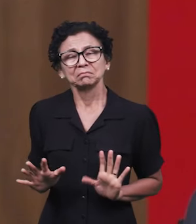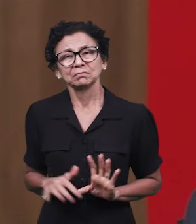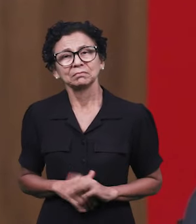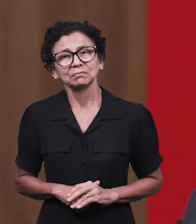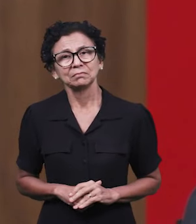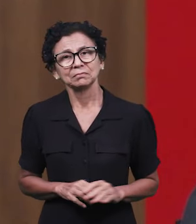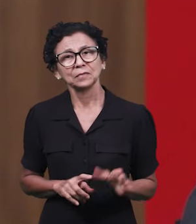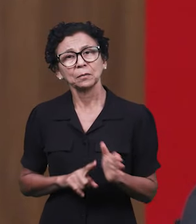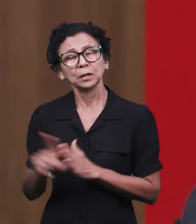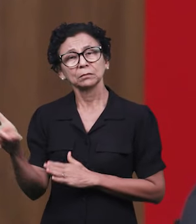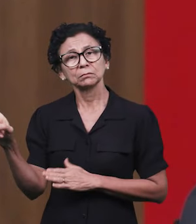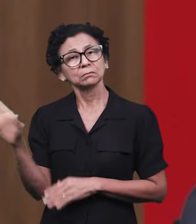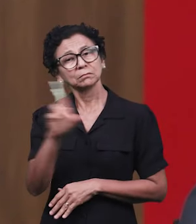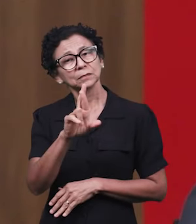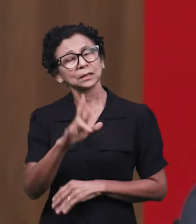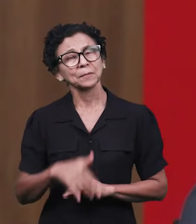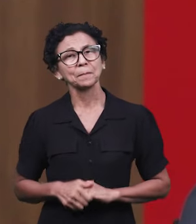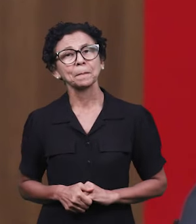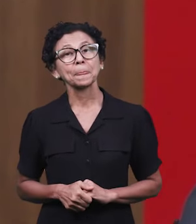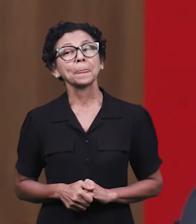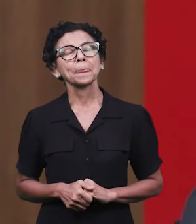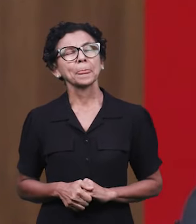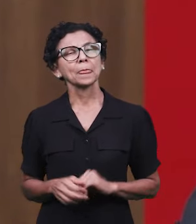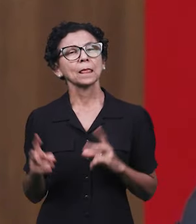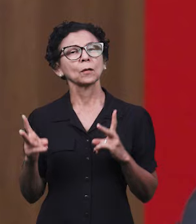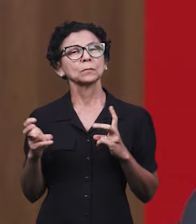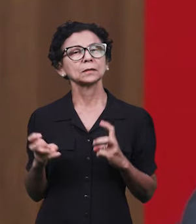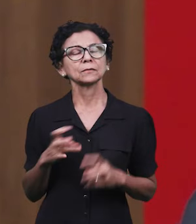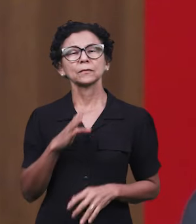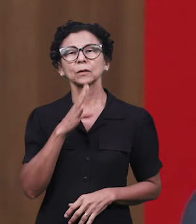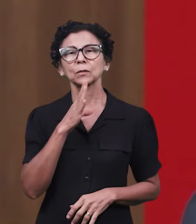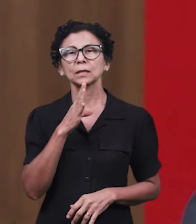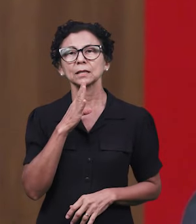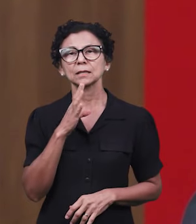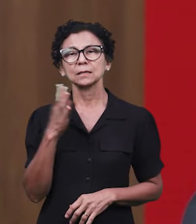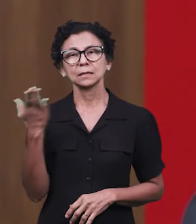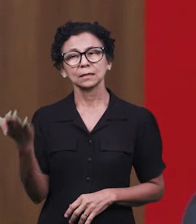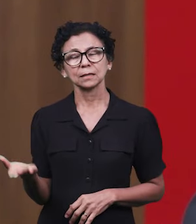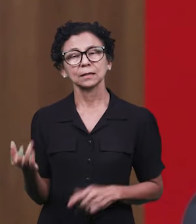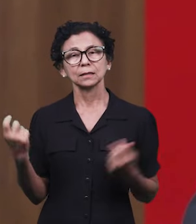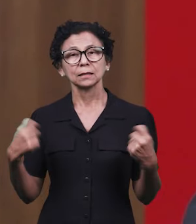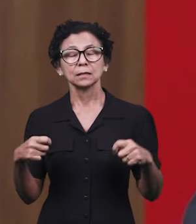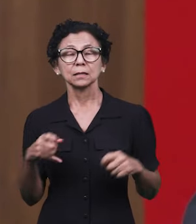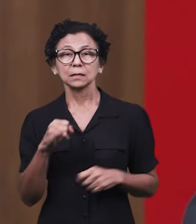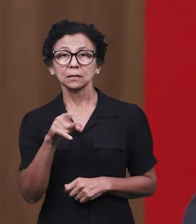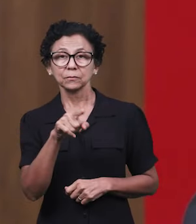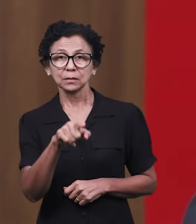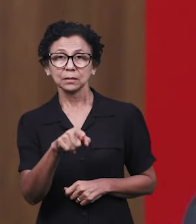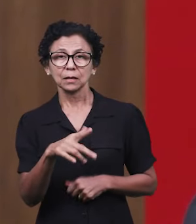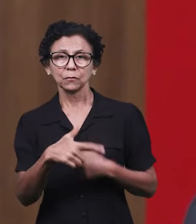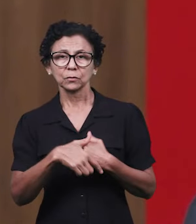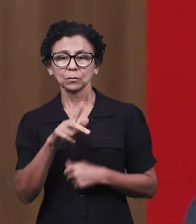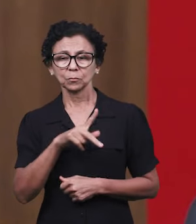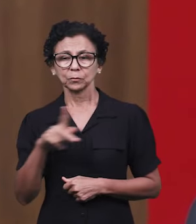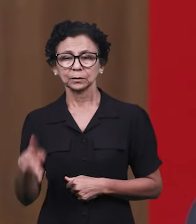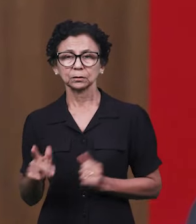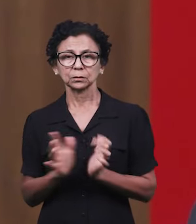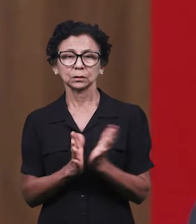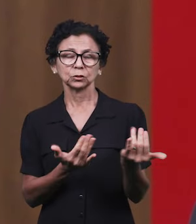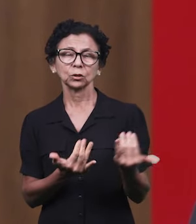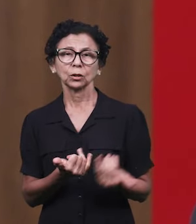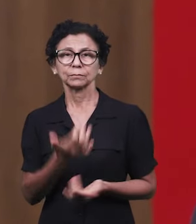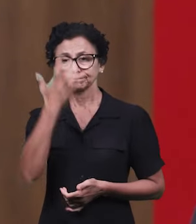você perguntar, eles vão falar. E aí você vai conhecê-los e vai ver a necessidade. Se você é uma professora de jovem e não sabe como